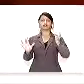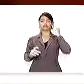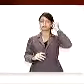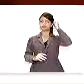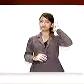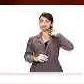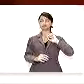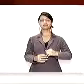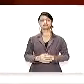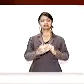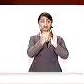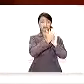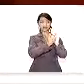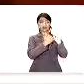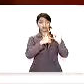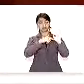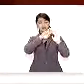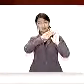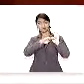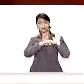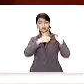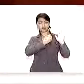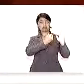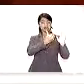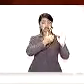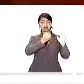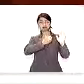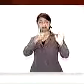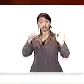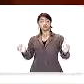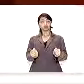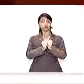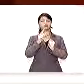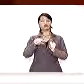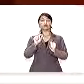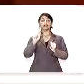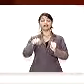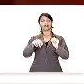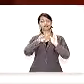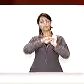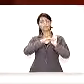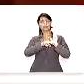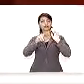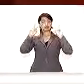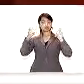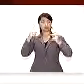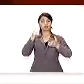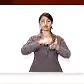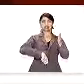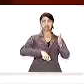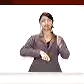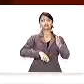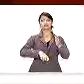aprovado item 6 e 7 também em conjunto que versam sobre termos referentes ao contrato celebrado